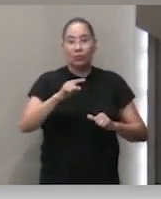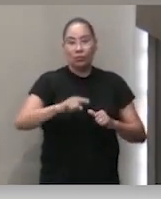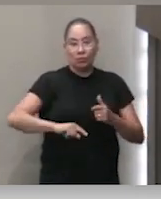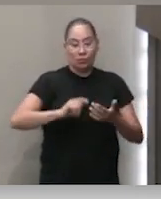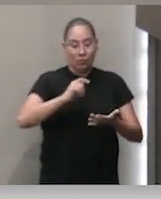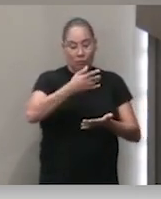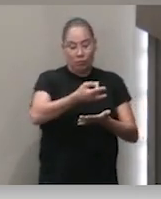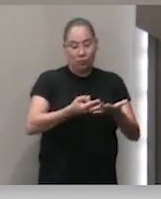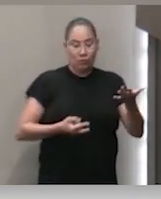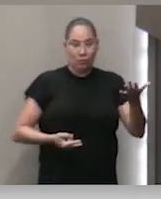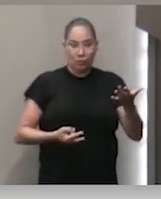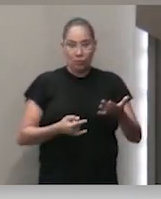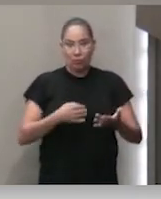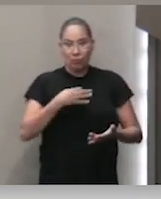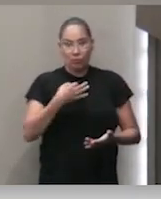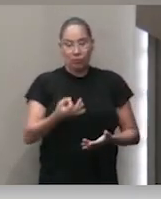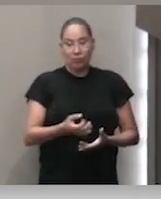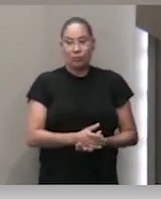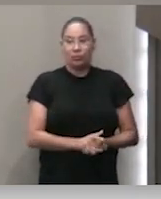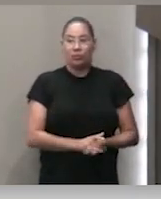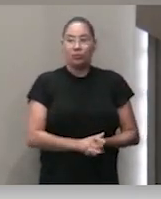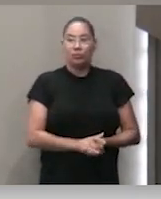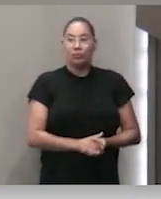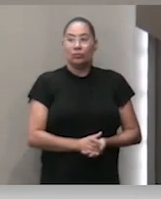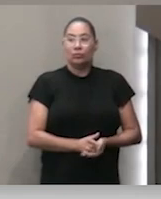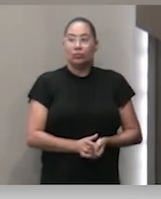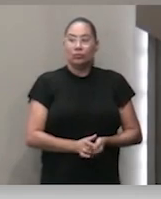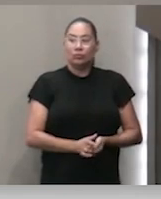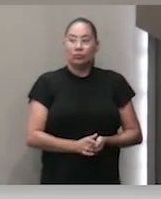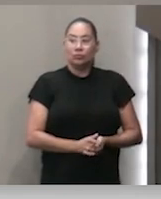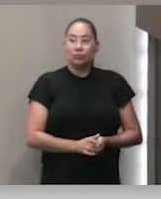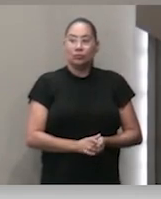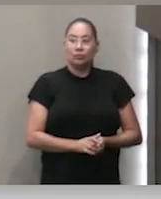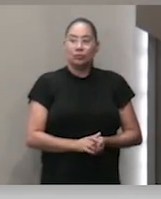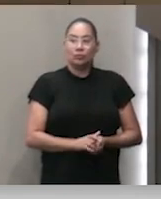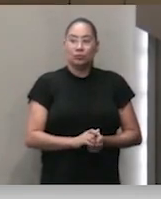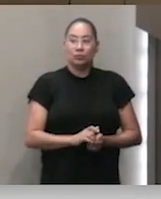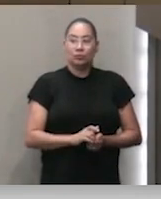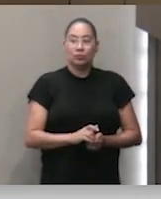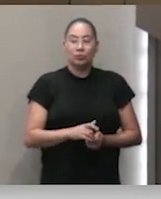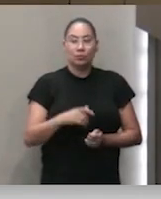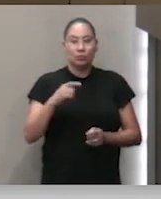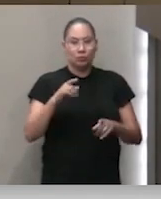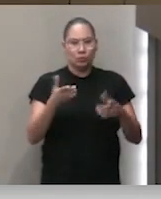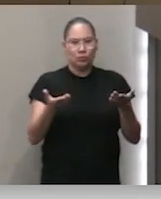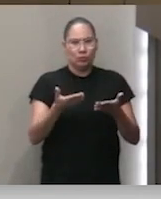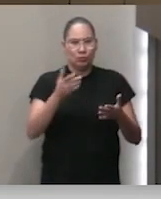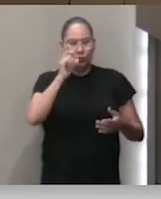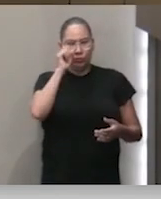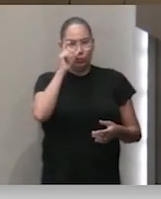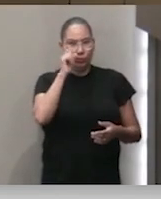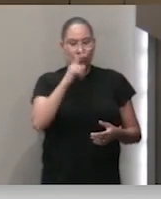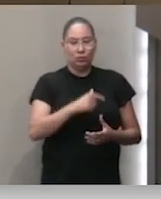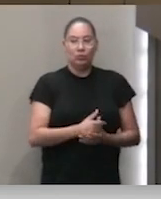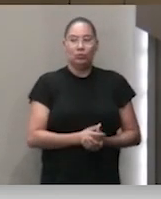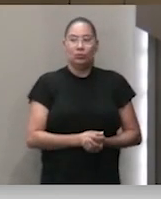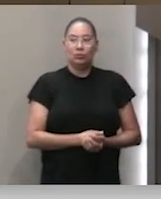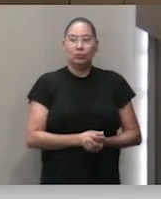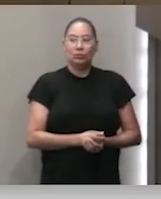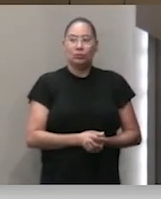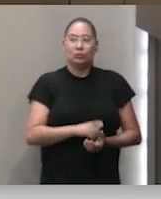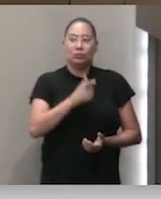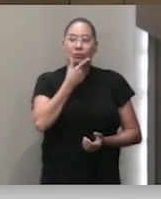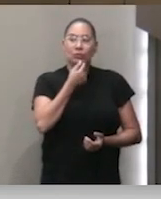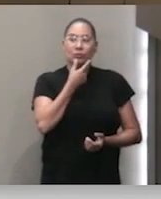faturas exorbitantes. Pois não, vereadora? Vereador Inharã, eu recebi hoje de manhã de um